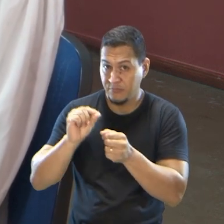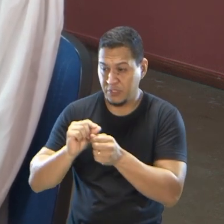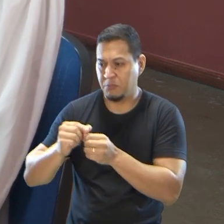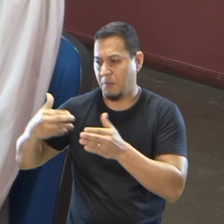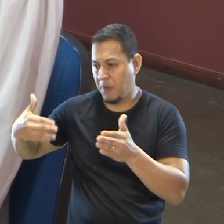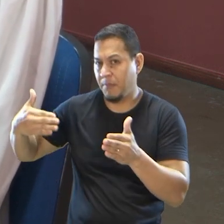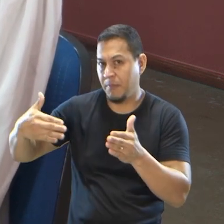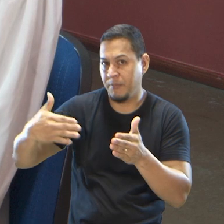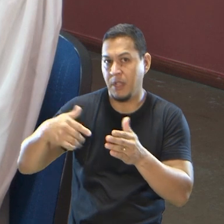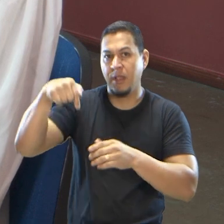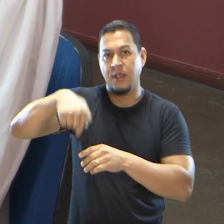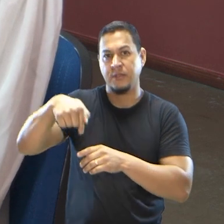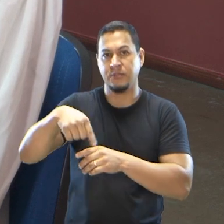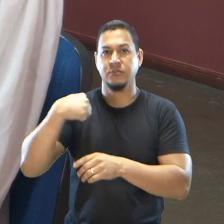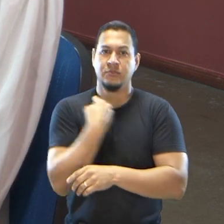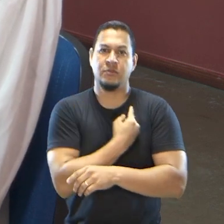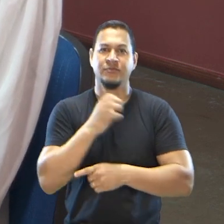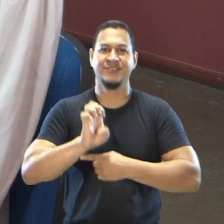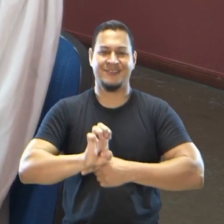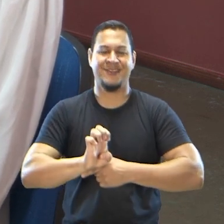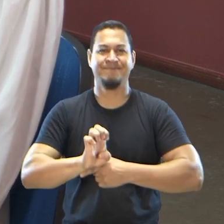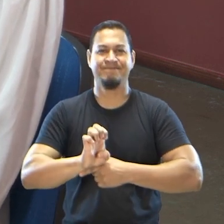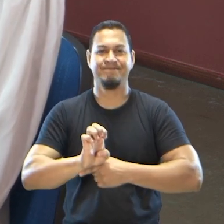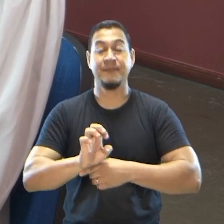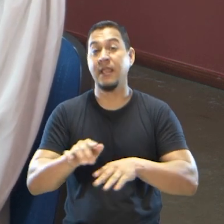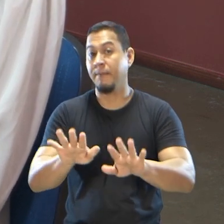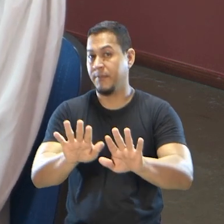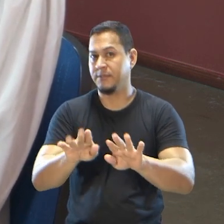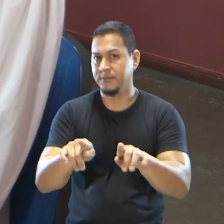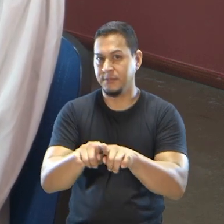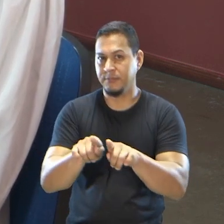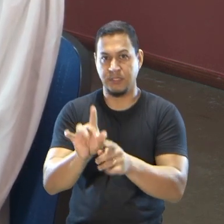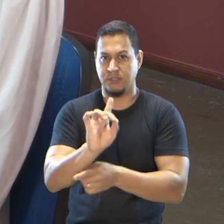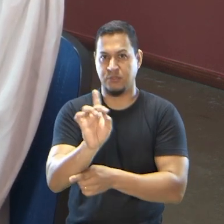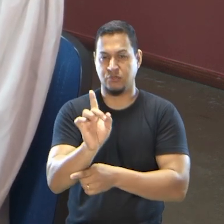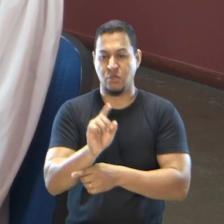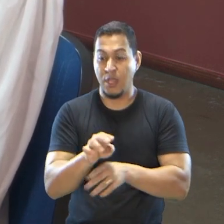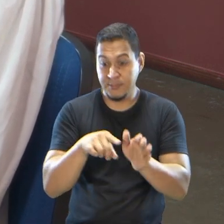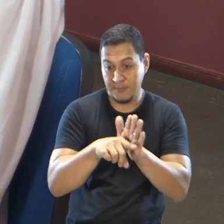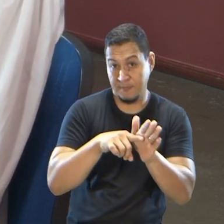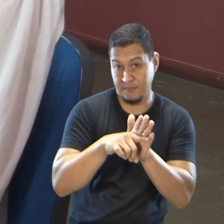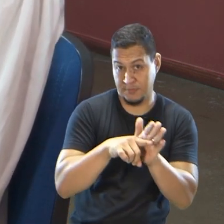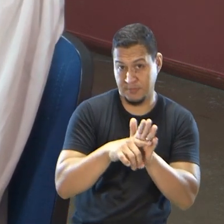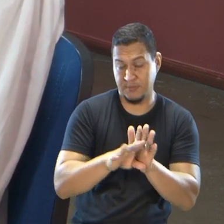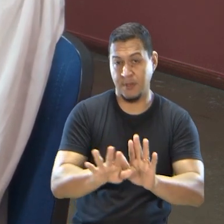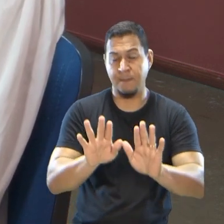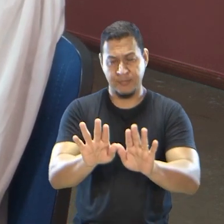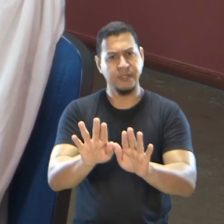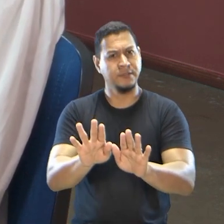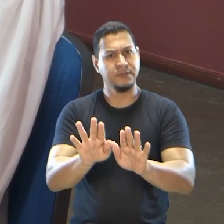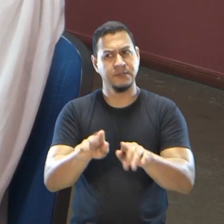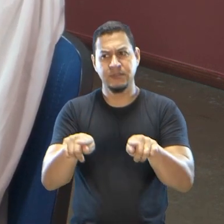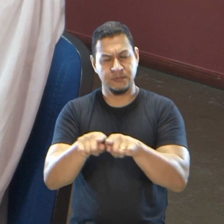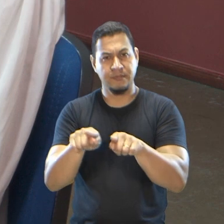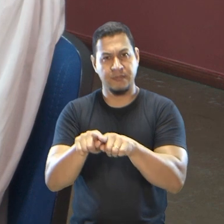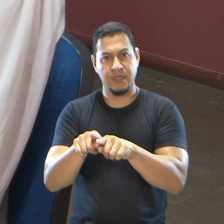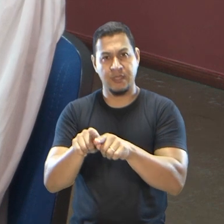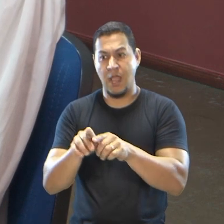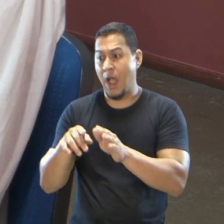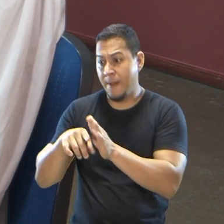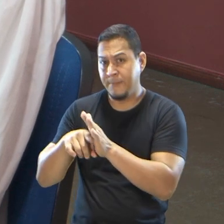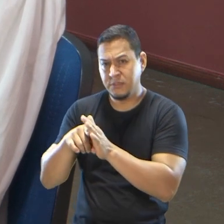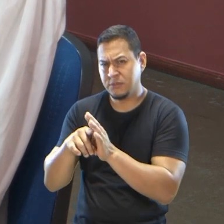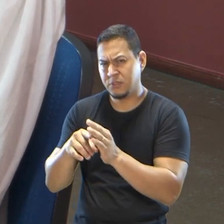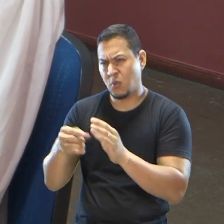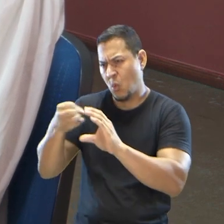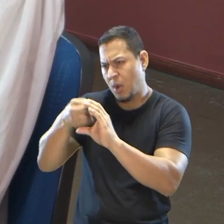estão sendo realizadas aqui no nosso estado. Também, não só as pesquisas, mas também as